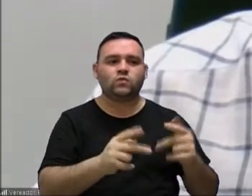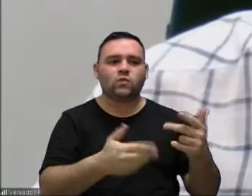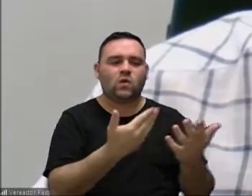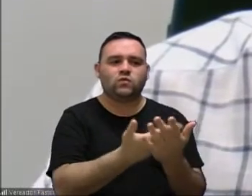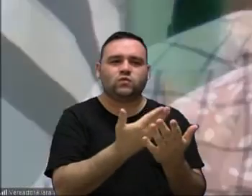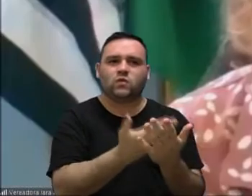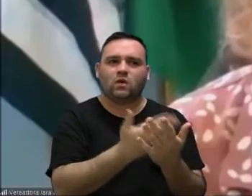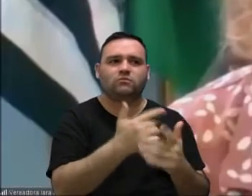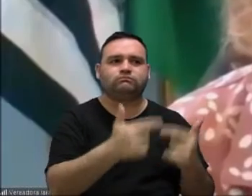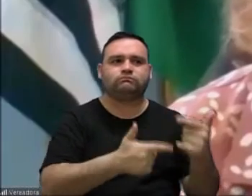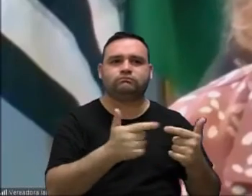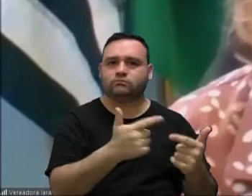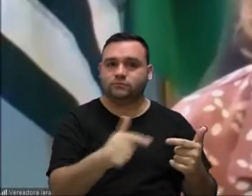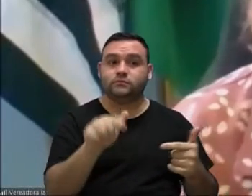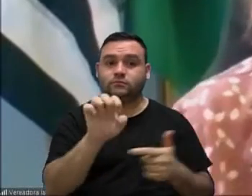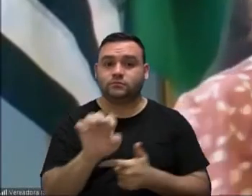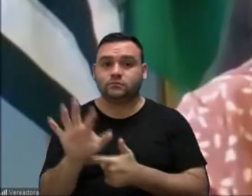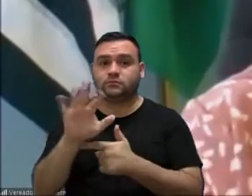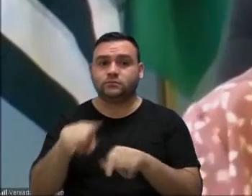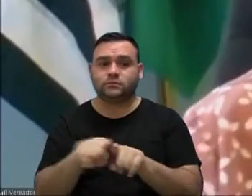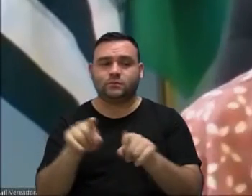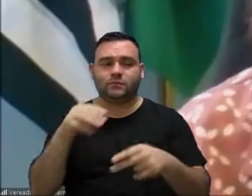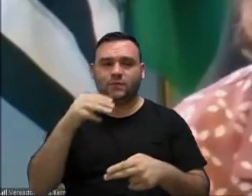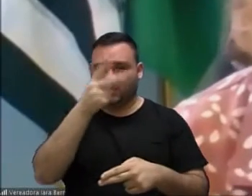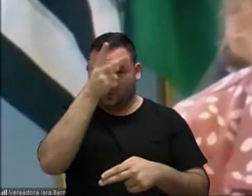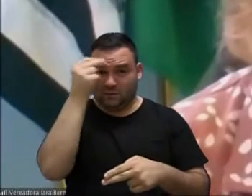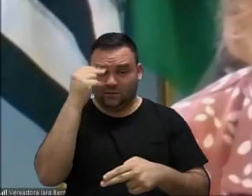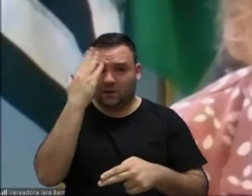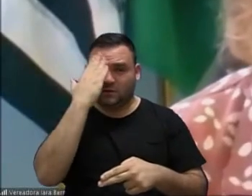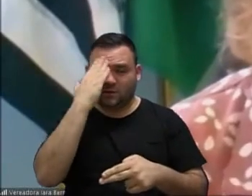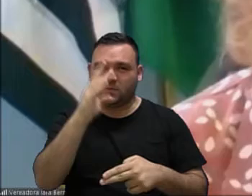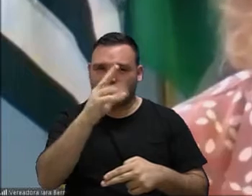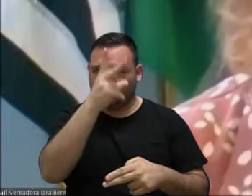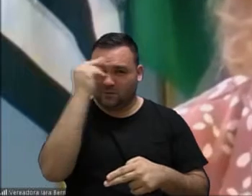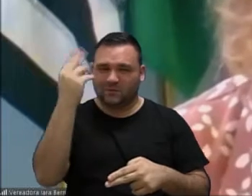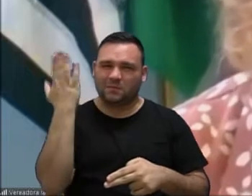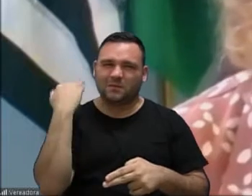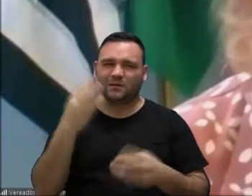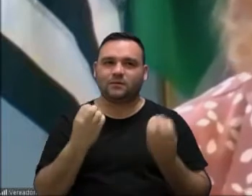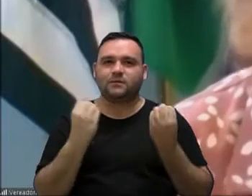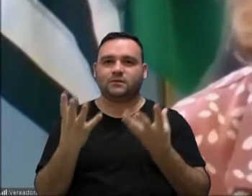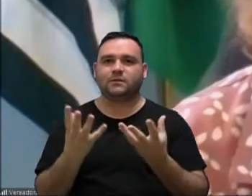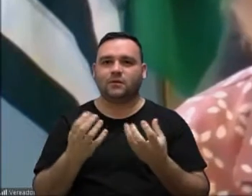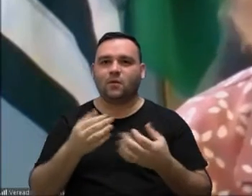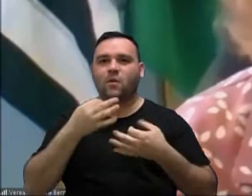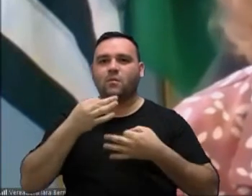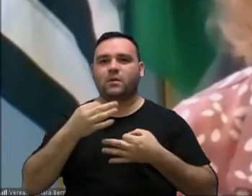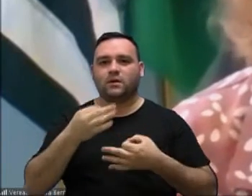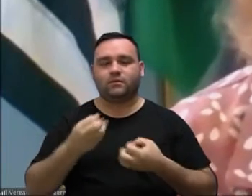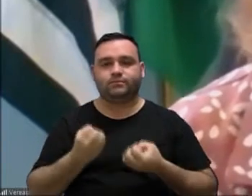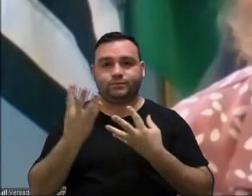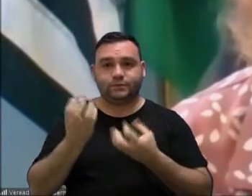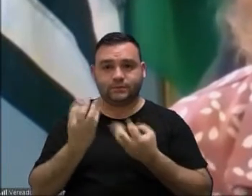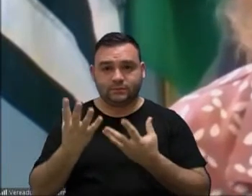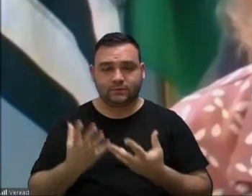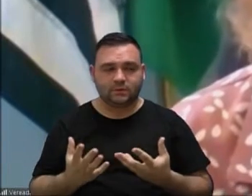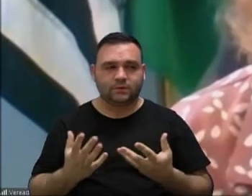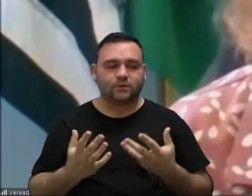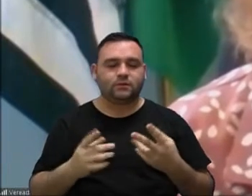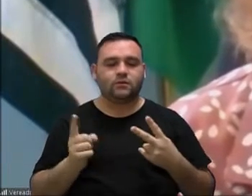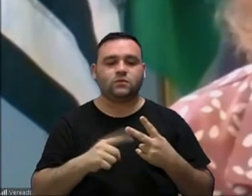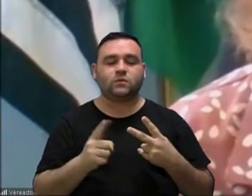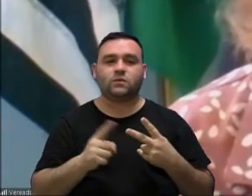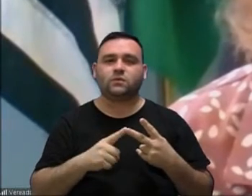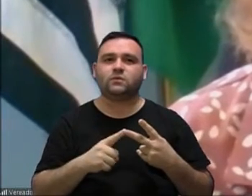das escolas, inclusive estaduais e municipais, que o senhor tomou conhecimento na prefeitura, quando foi entregue o manifesto. O segundo